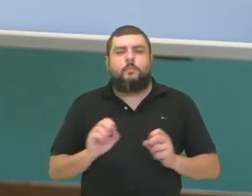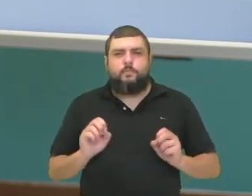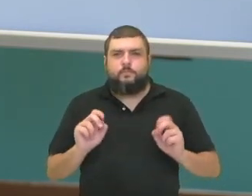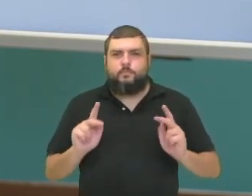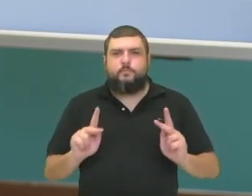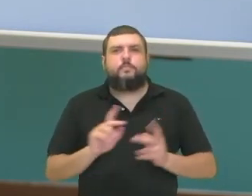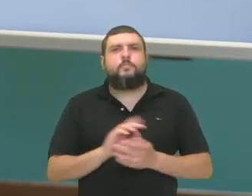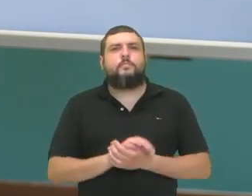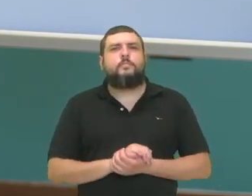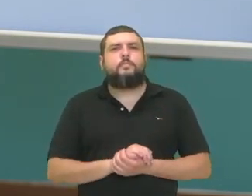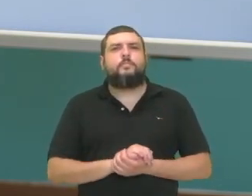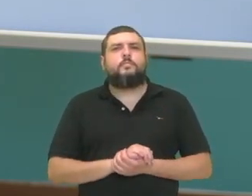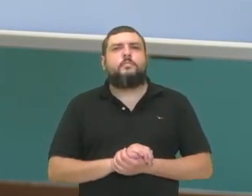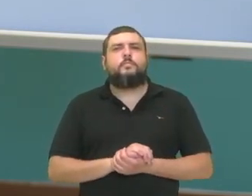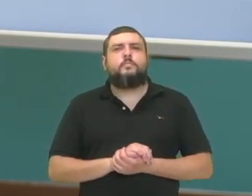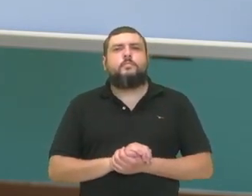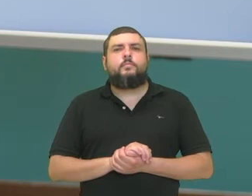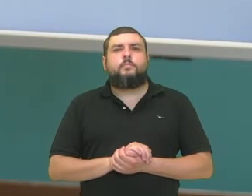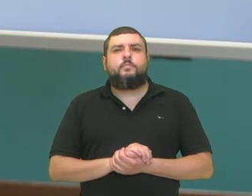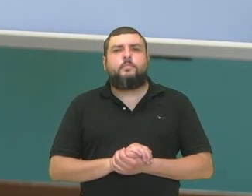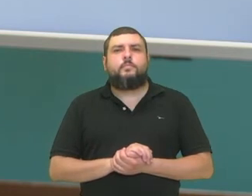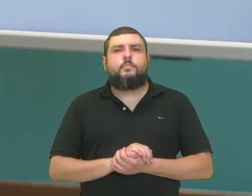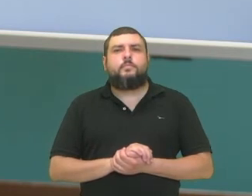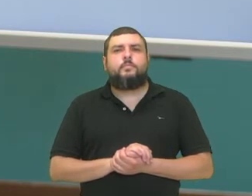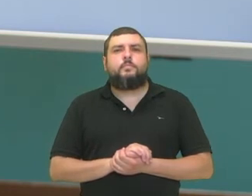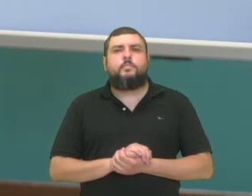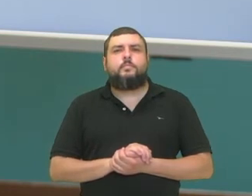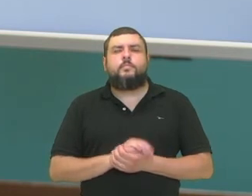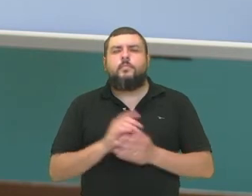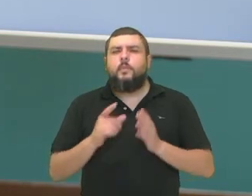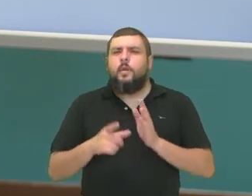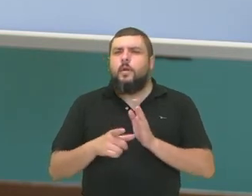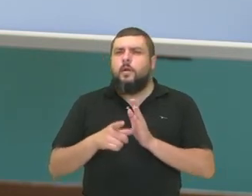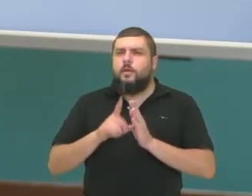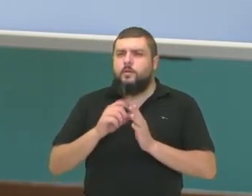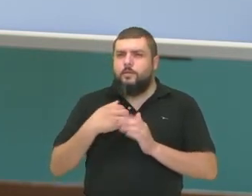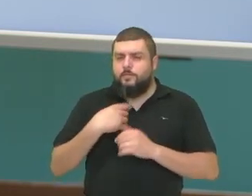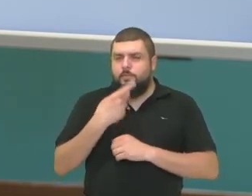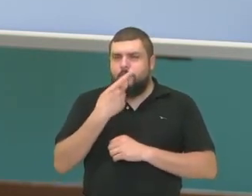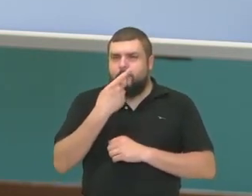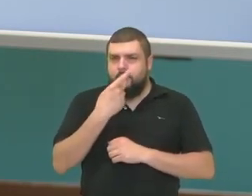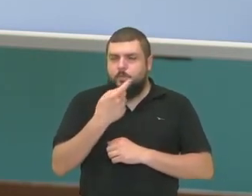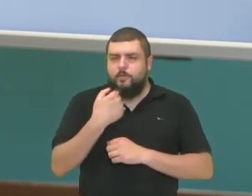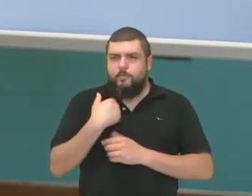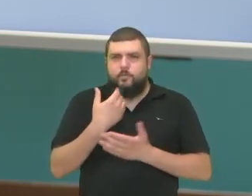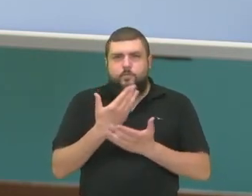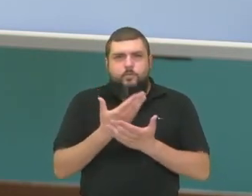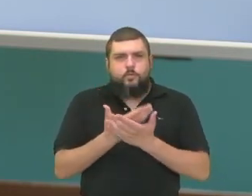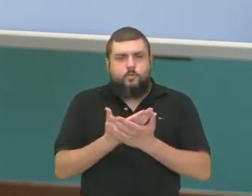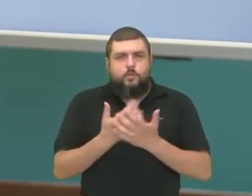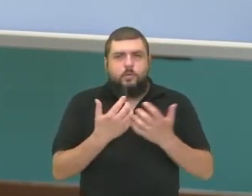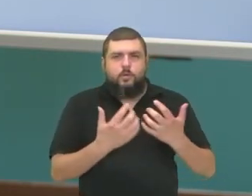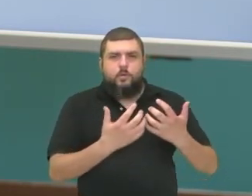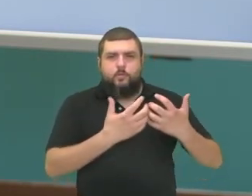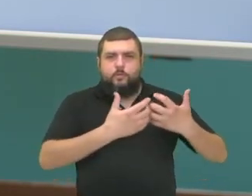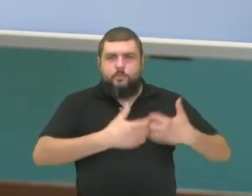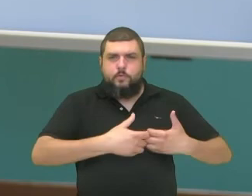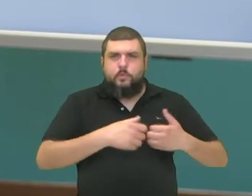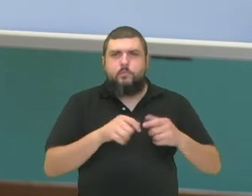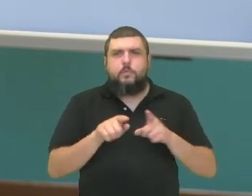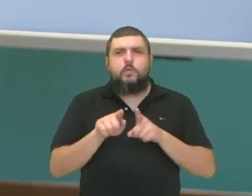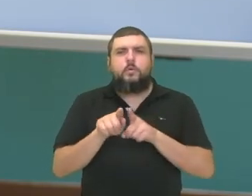bem. Agora, professor, o senhor tinha falado no começo que a gente ia ver isomeria de função e isomeria